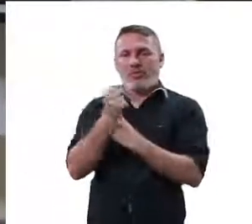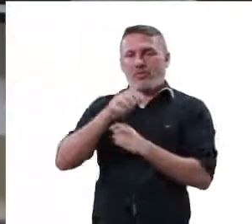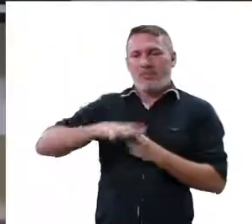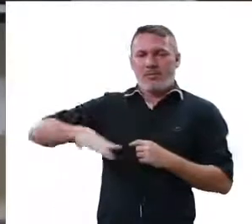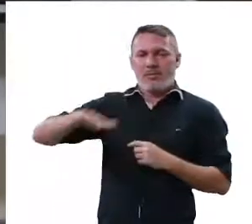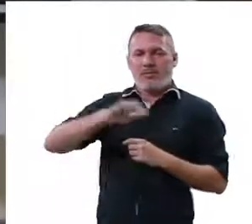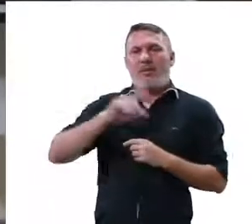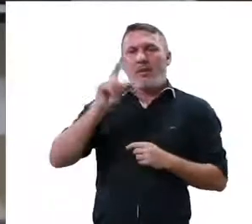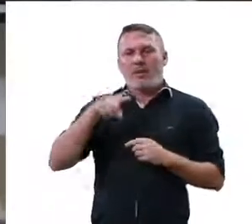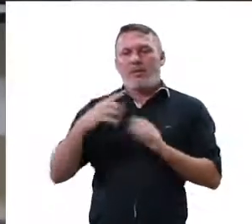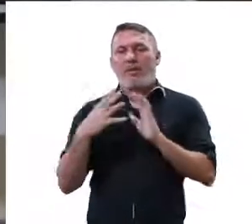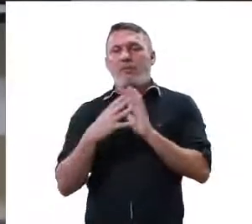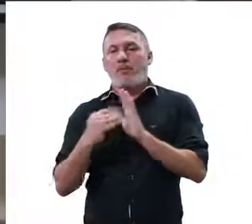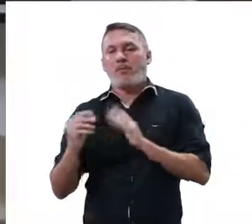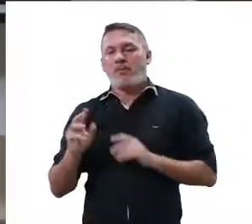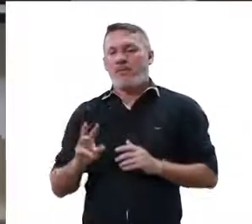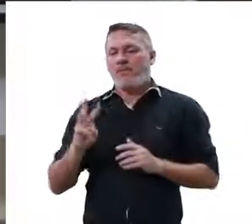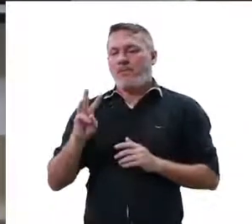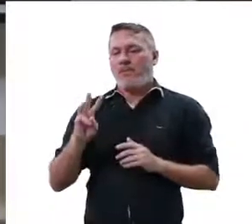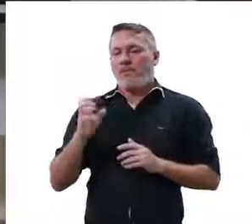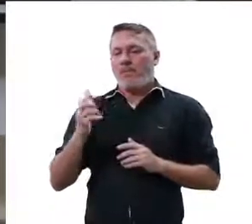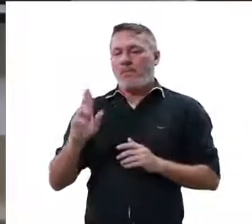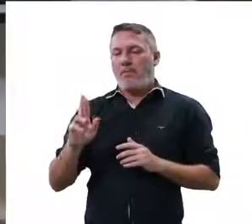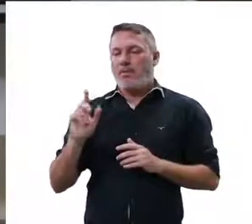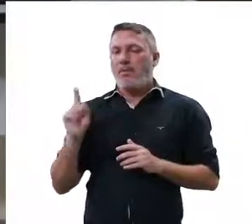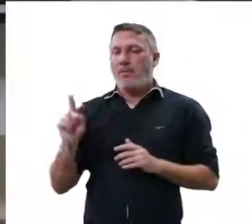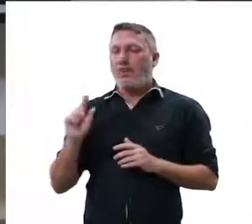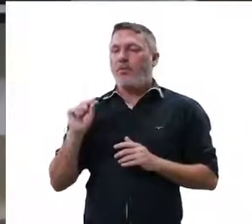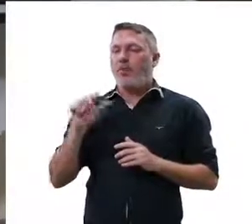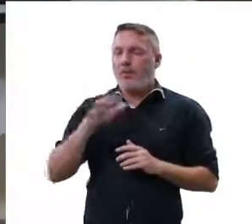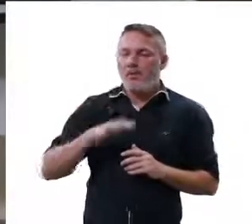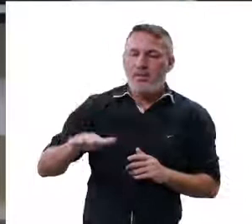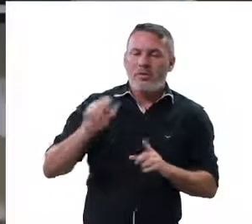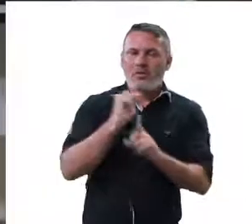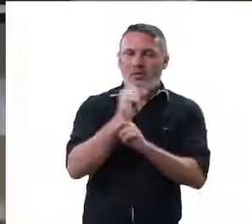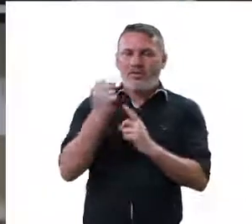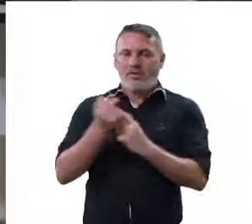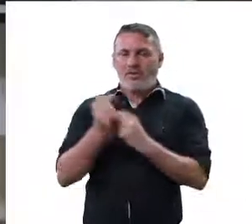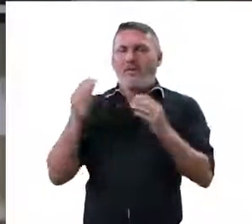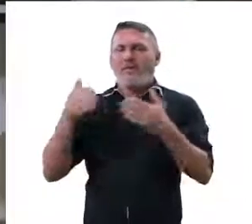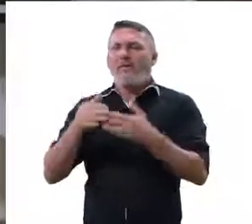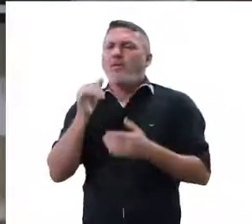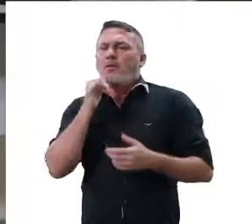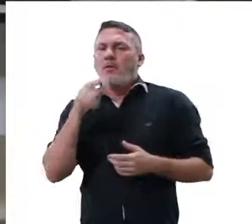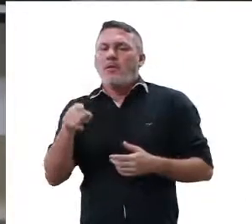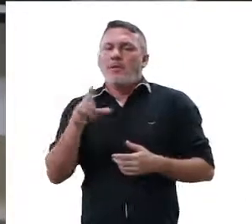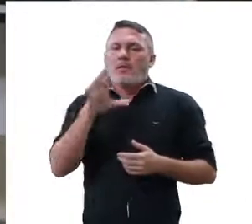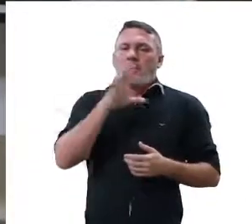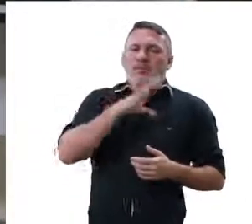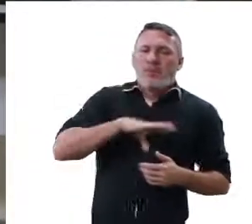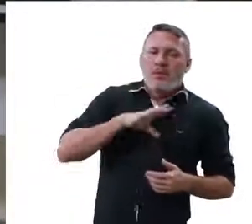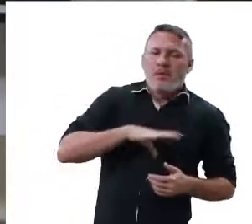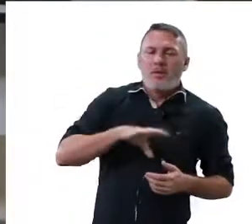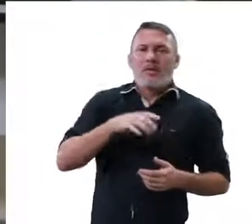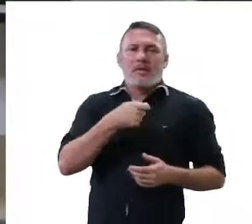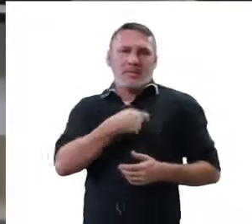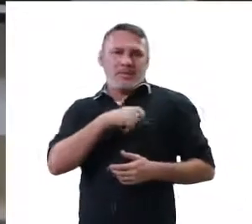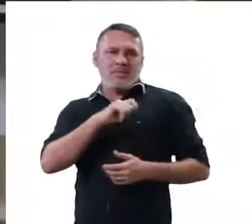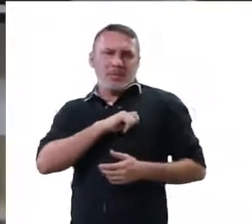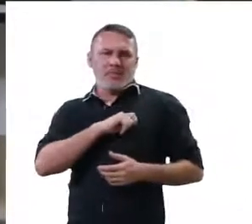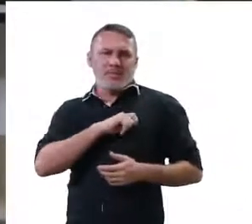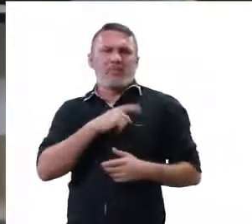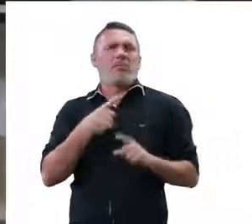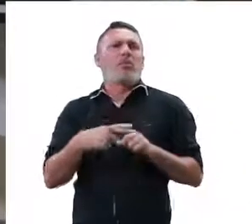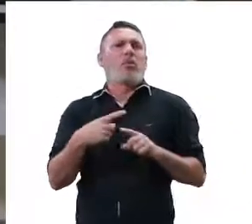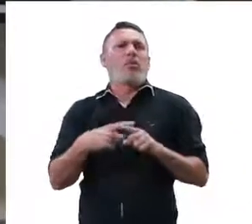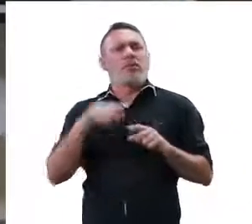às sociedades ibéricas, que é o modelo que o Weber coloca para se contrapor à sociedade anglo-saxã. Por que Espanha e Portugal,